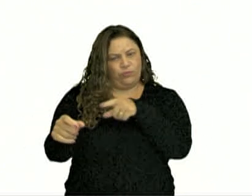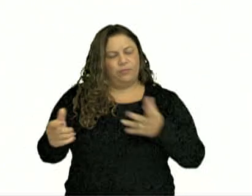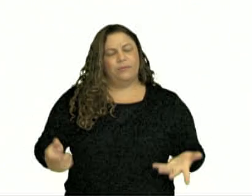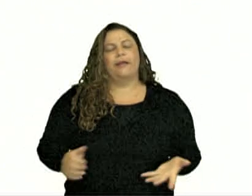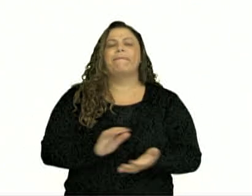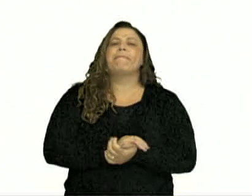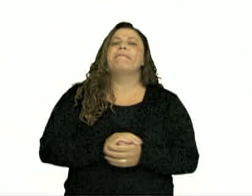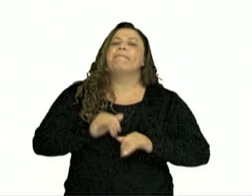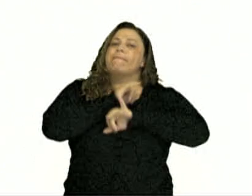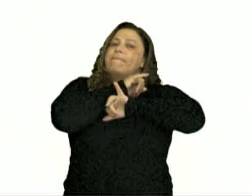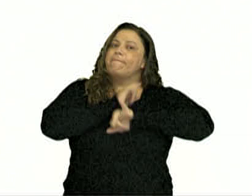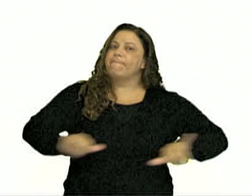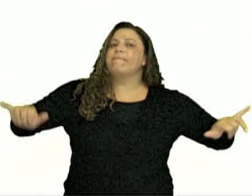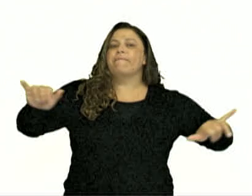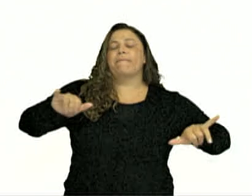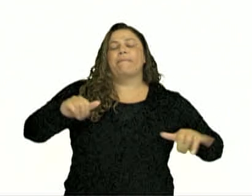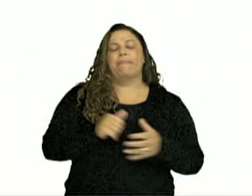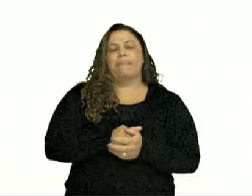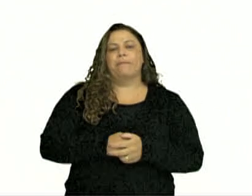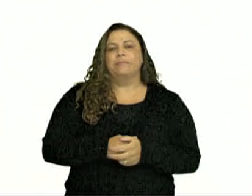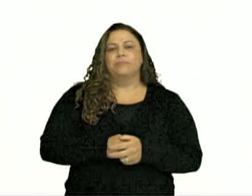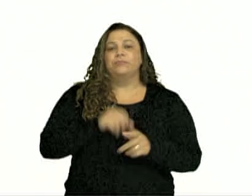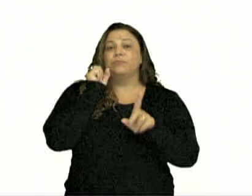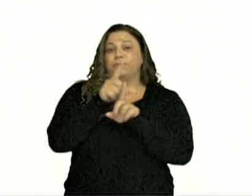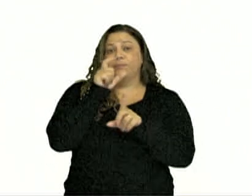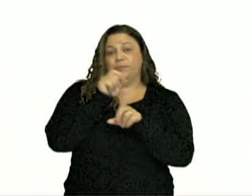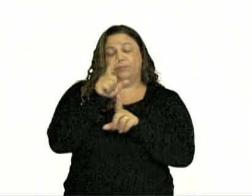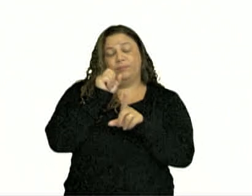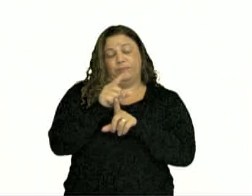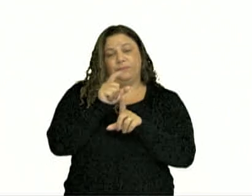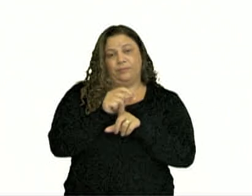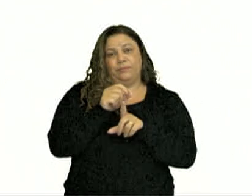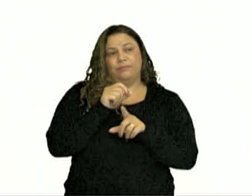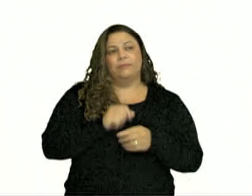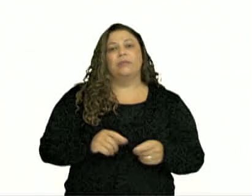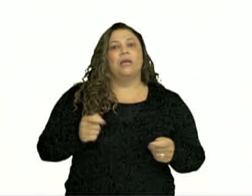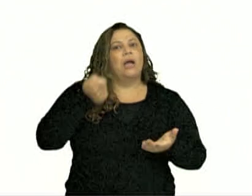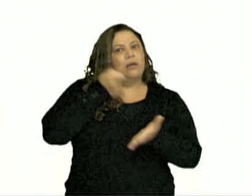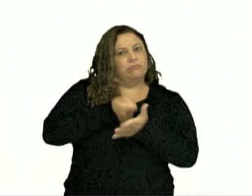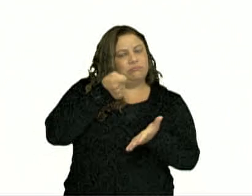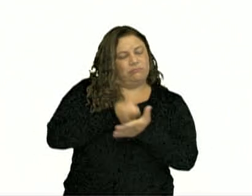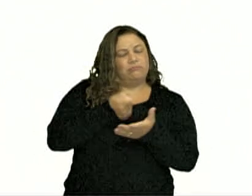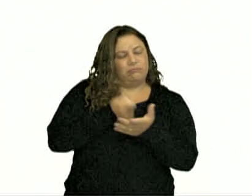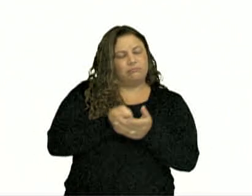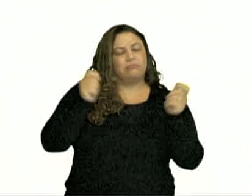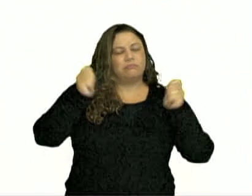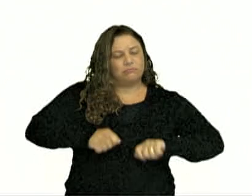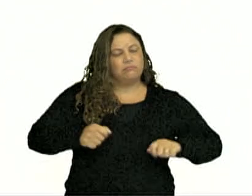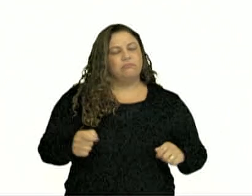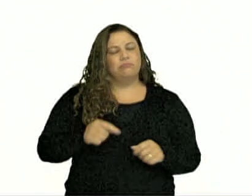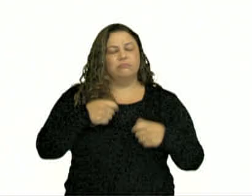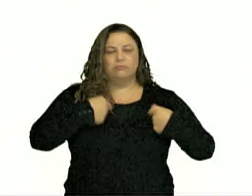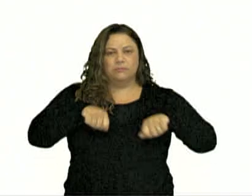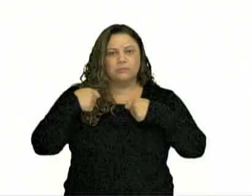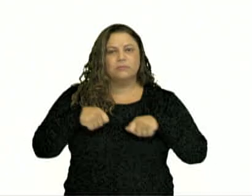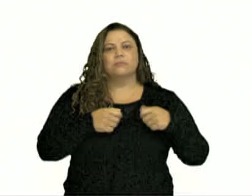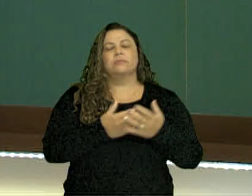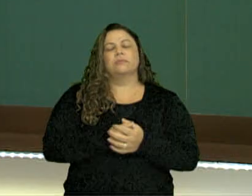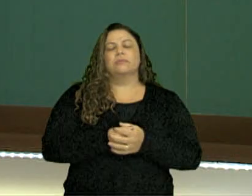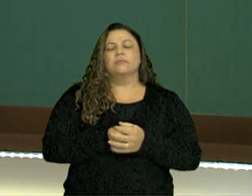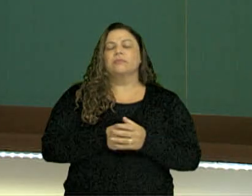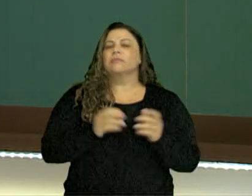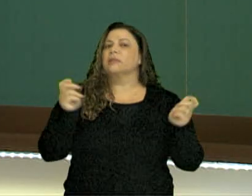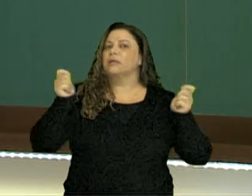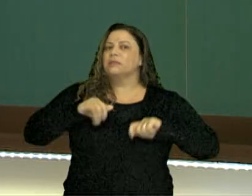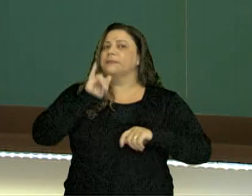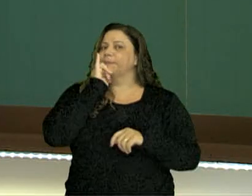anunciando uma venda a prazo, é obrigatório. Então, esses dados devem estar também constantes.